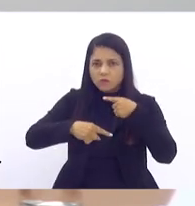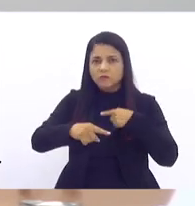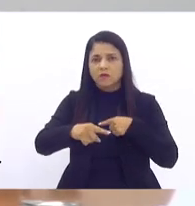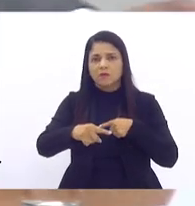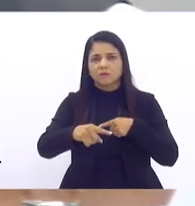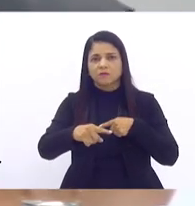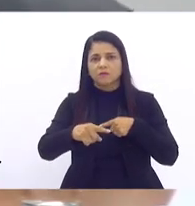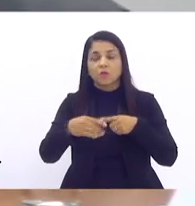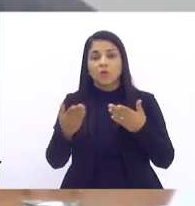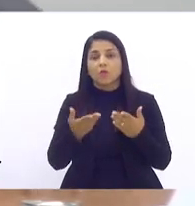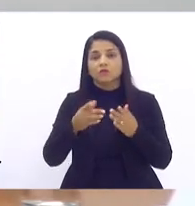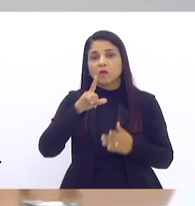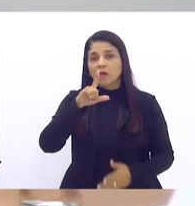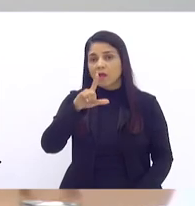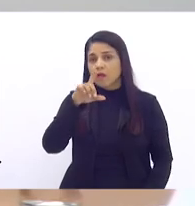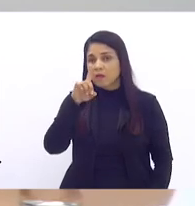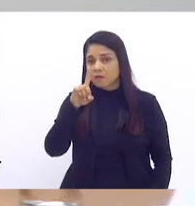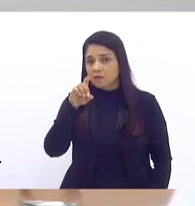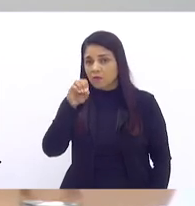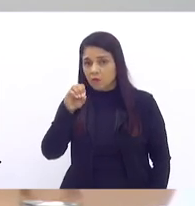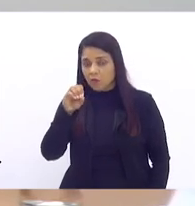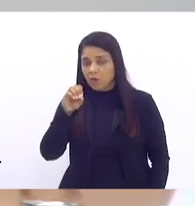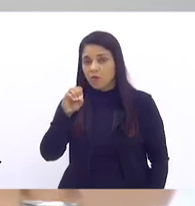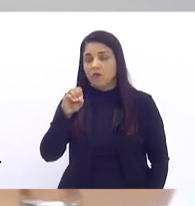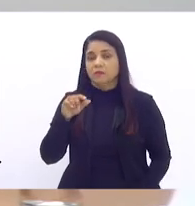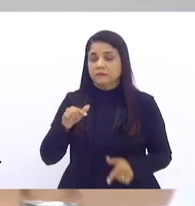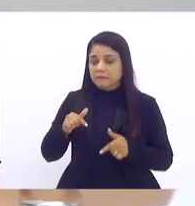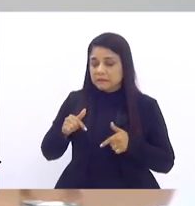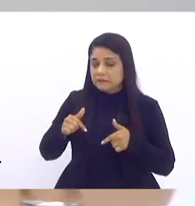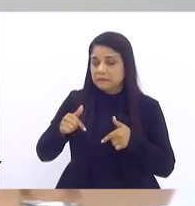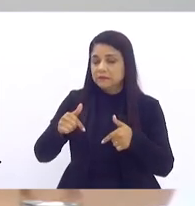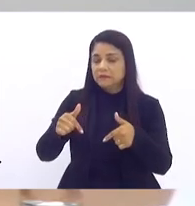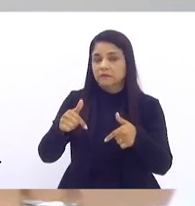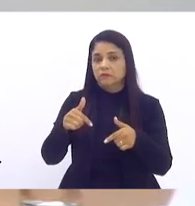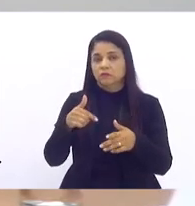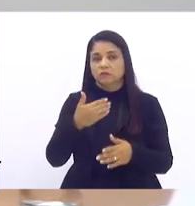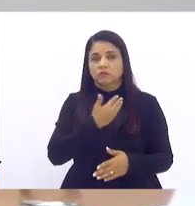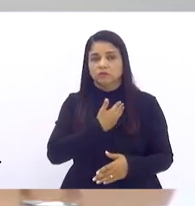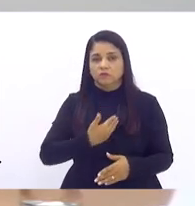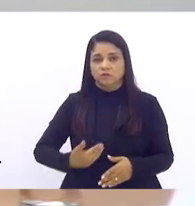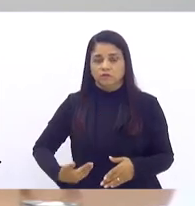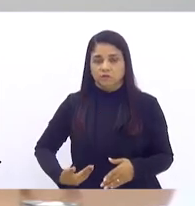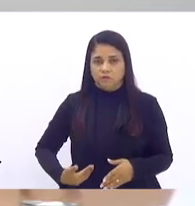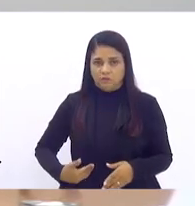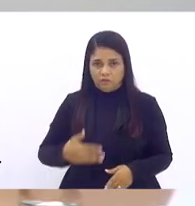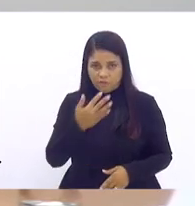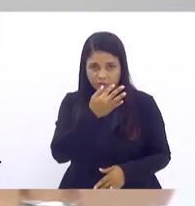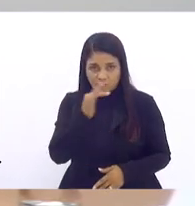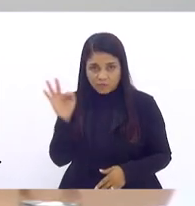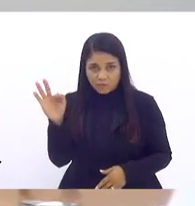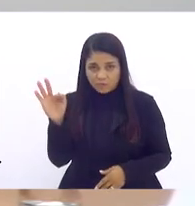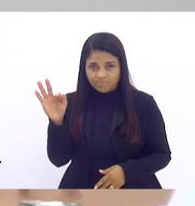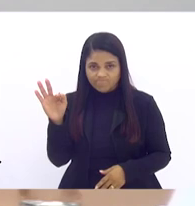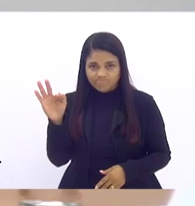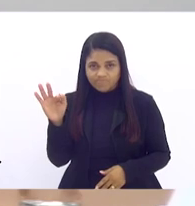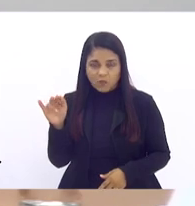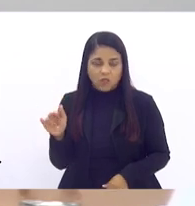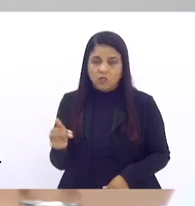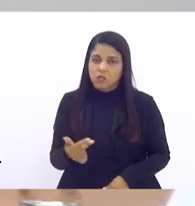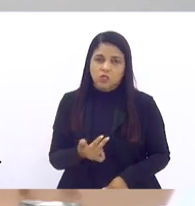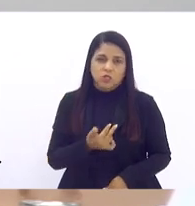na nossa LDO e nas ações do Governo Federal Então nós não podemos deixar